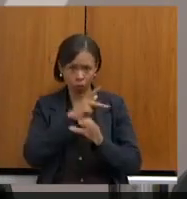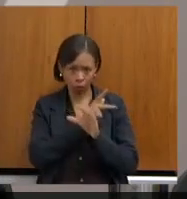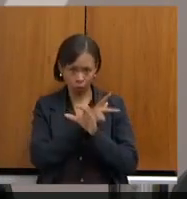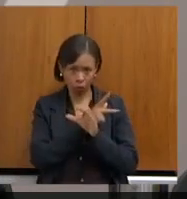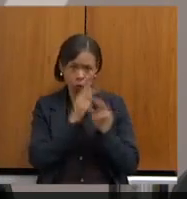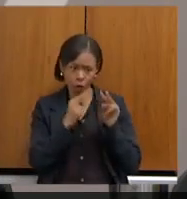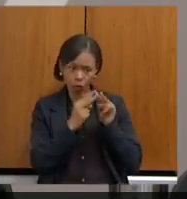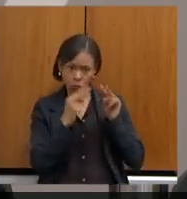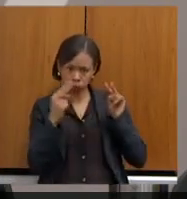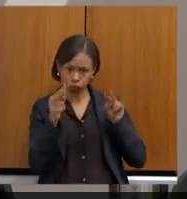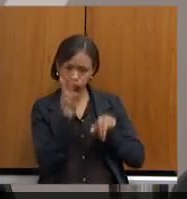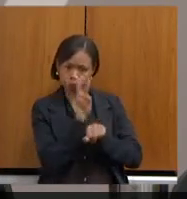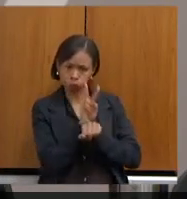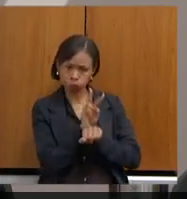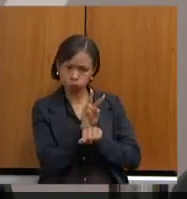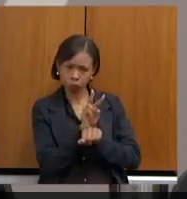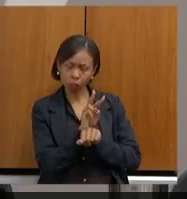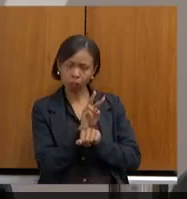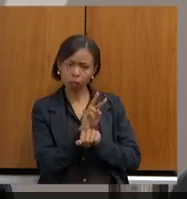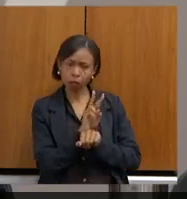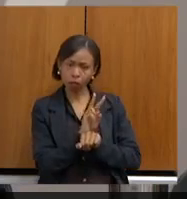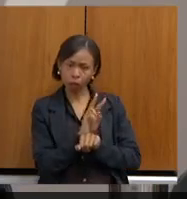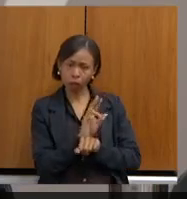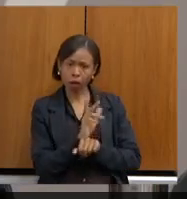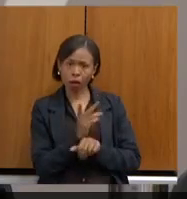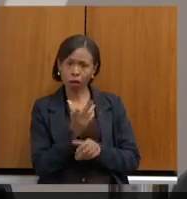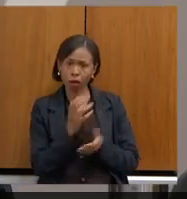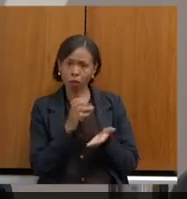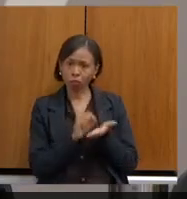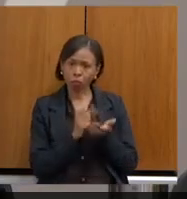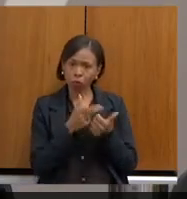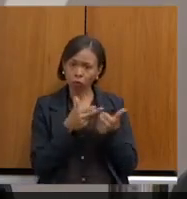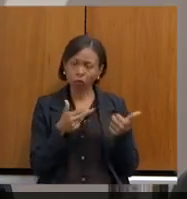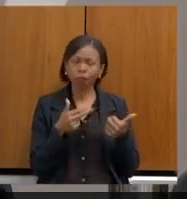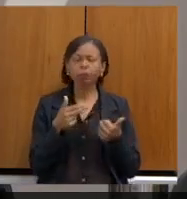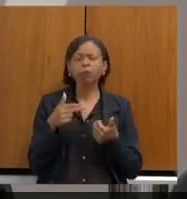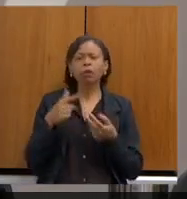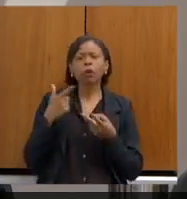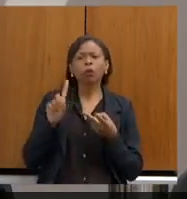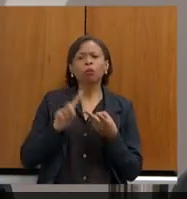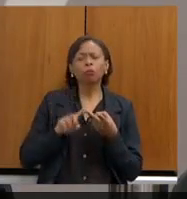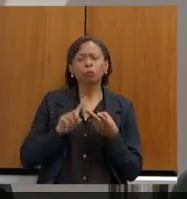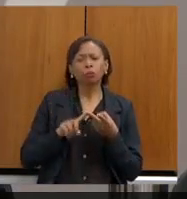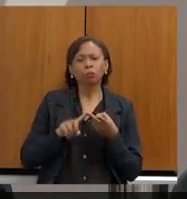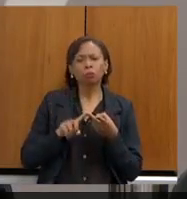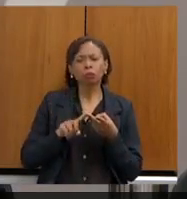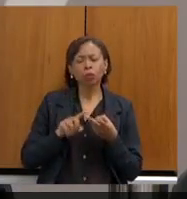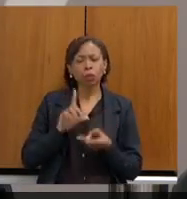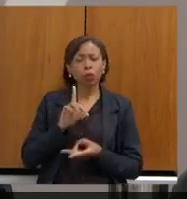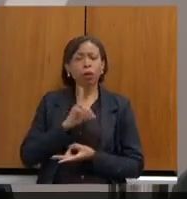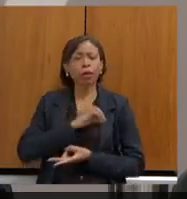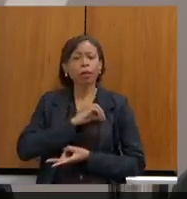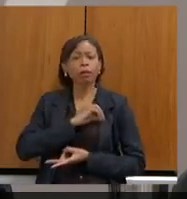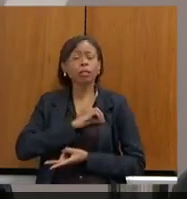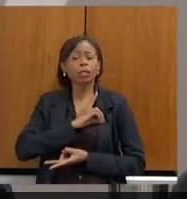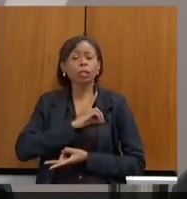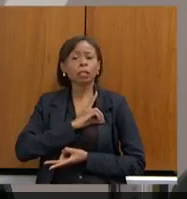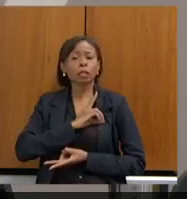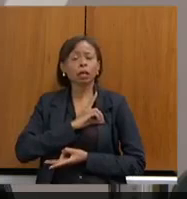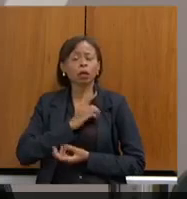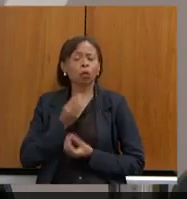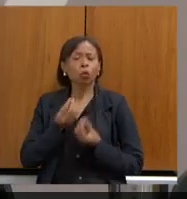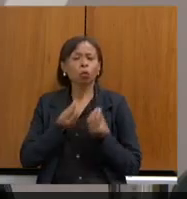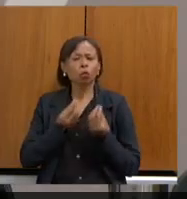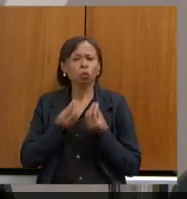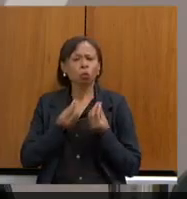e a outra pergunta questão do Detran como está aí essa decisão